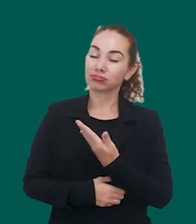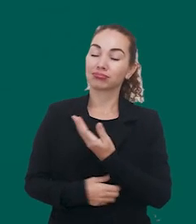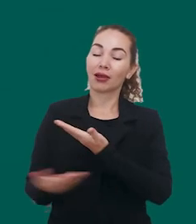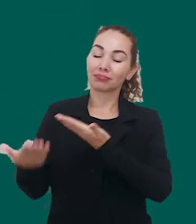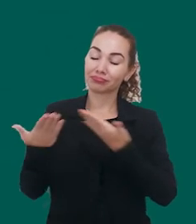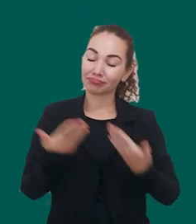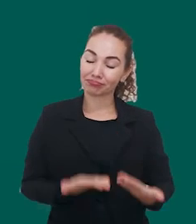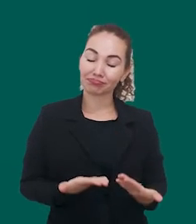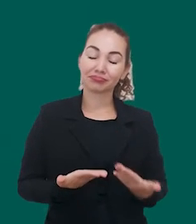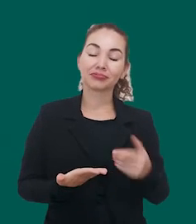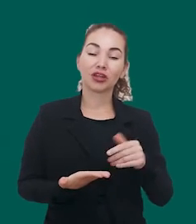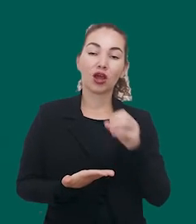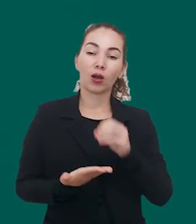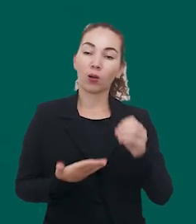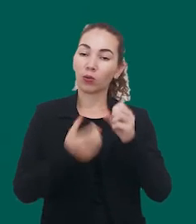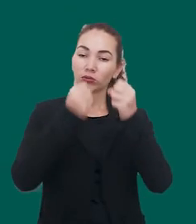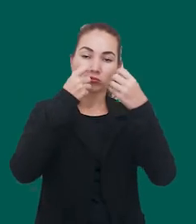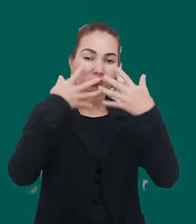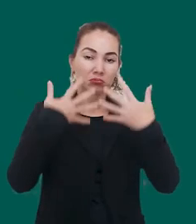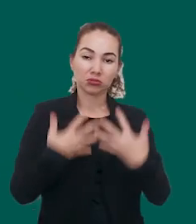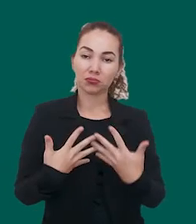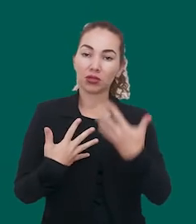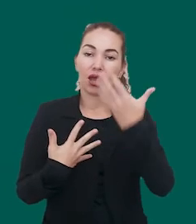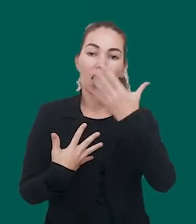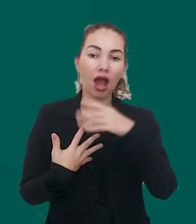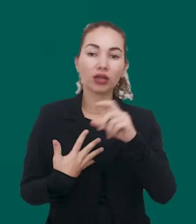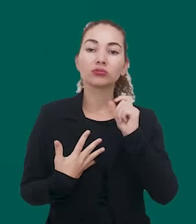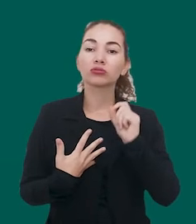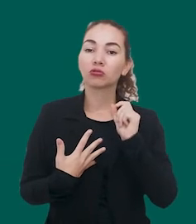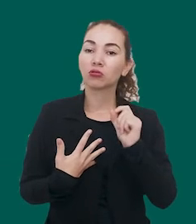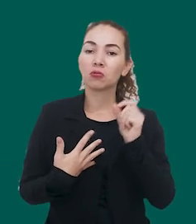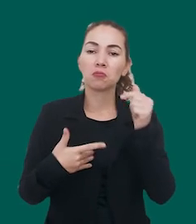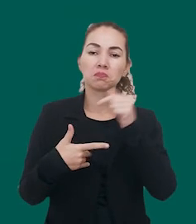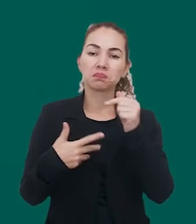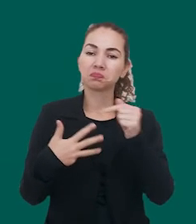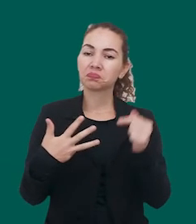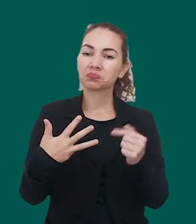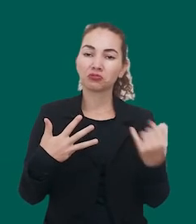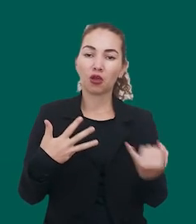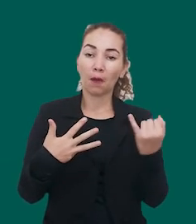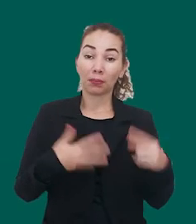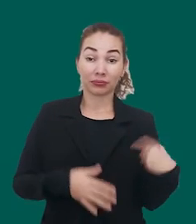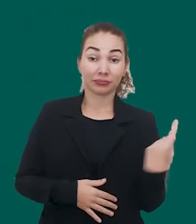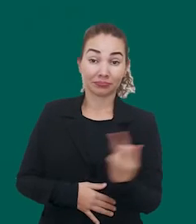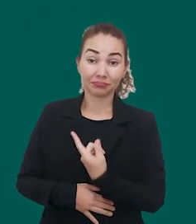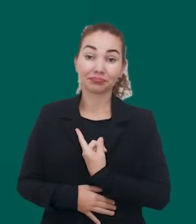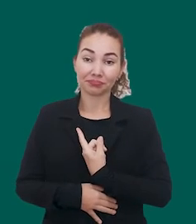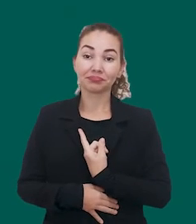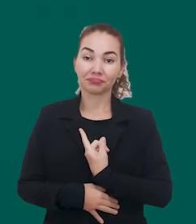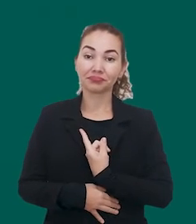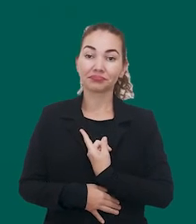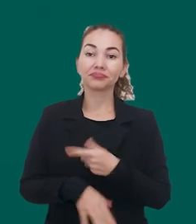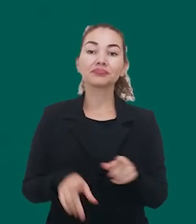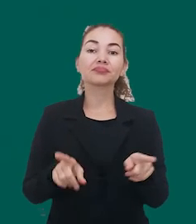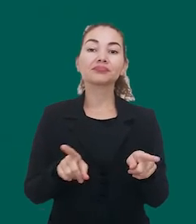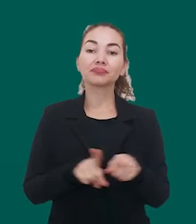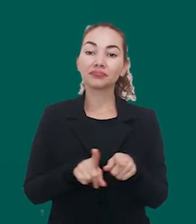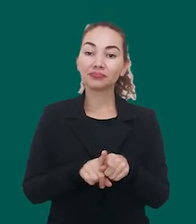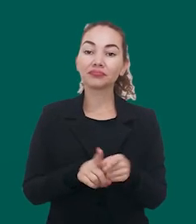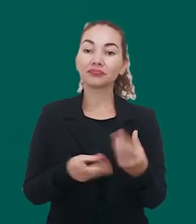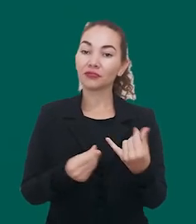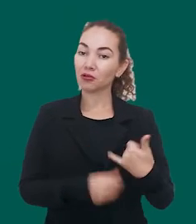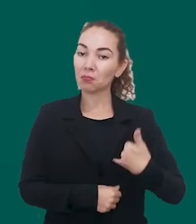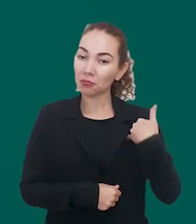disponibilidade, pela excelente explanação, acho que trouxe pontos bem interessantes para todos nós, né, e estamos também